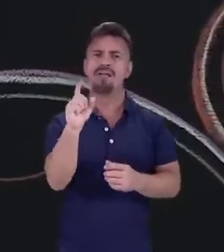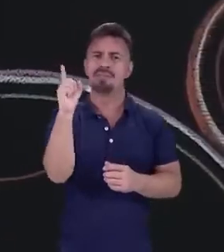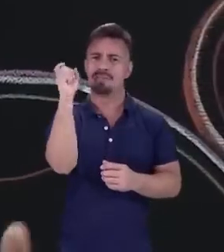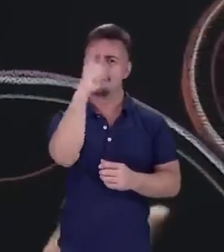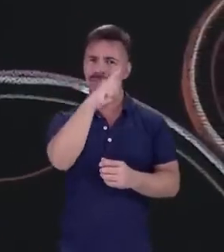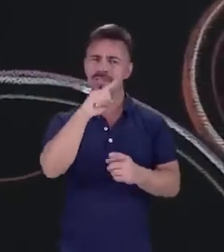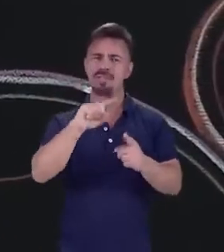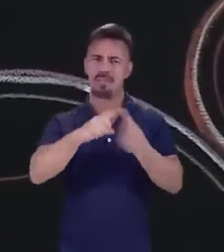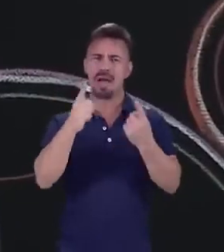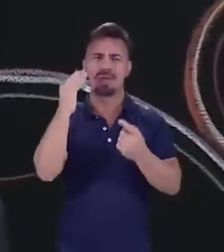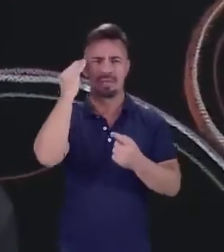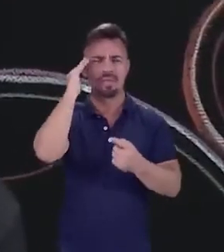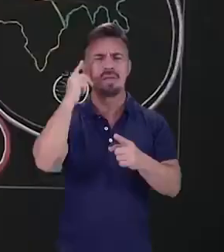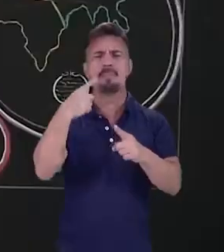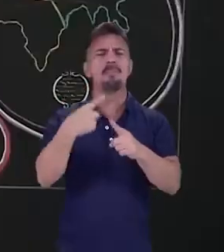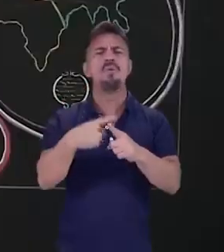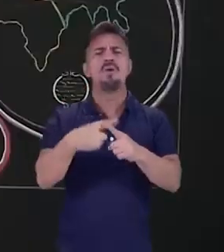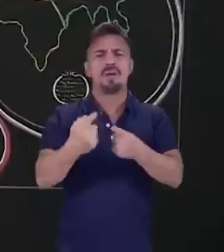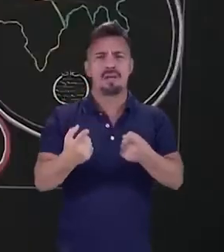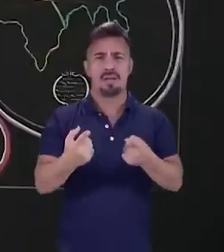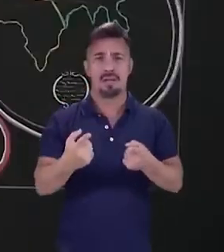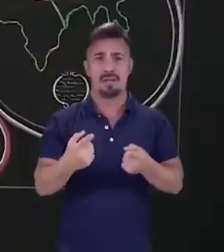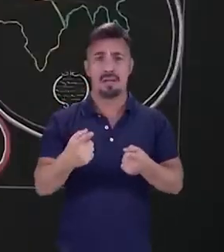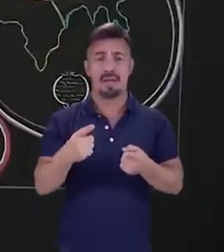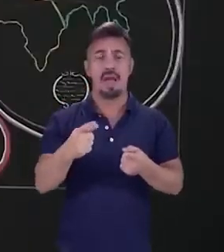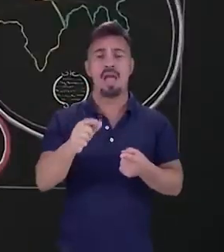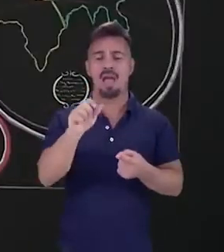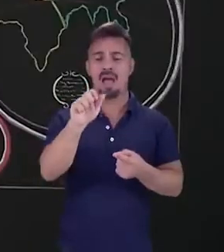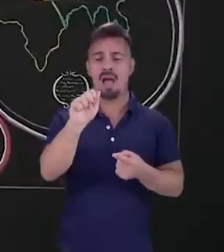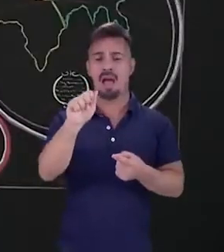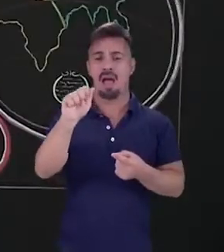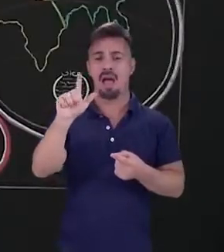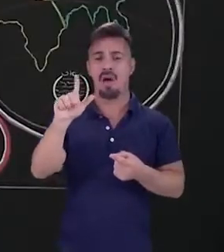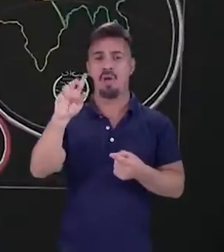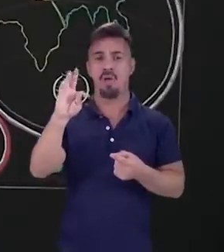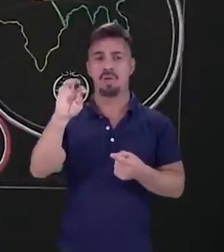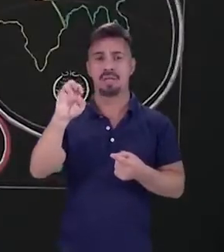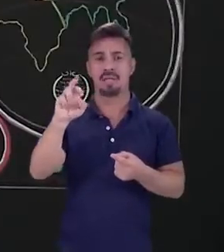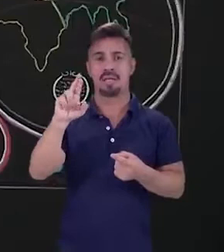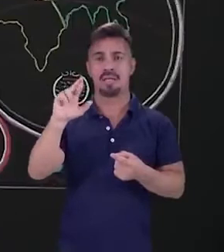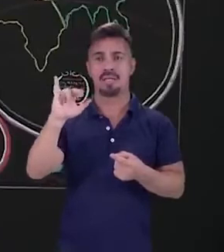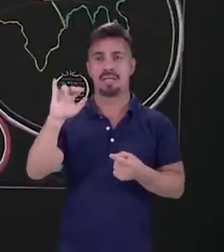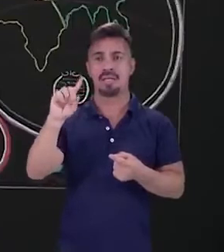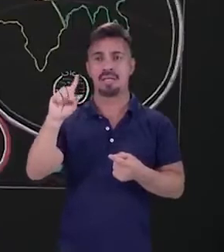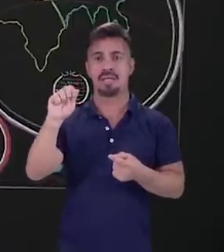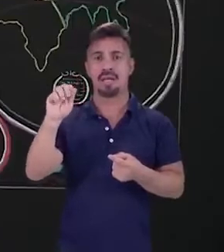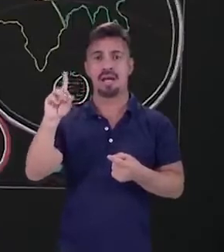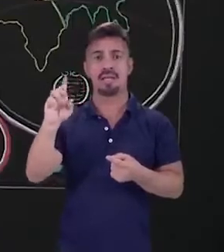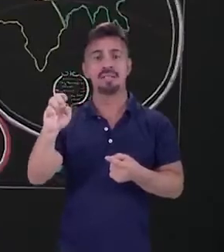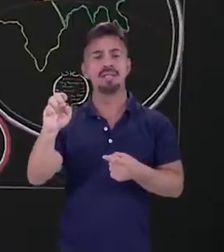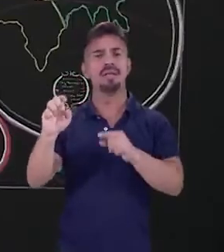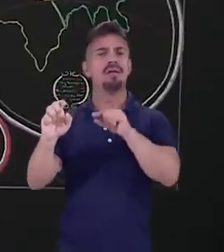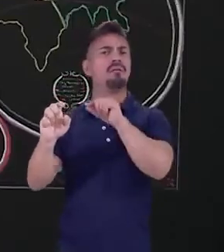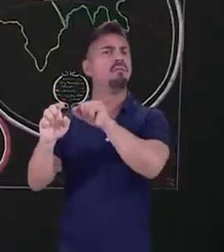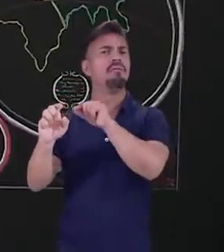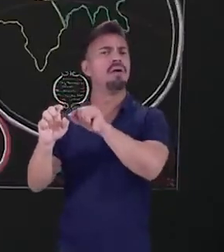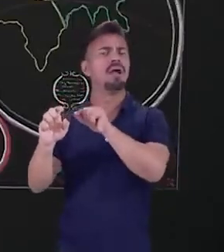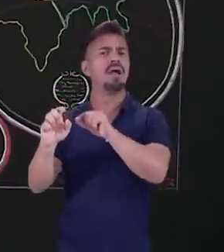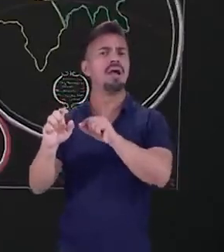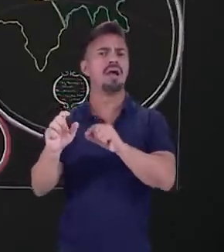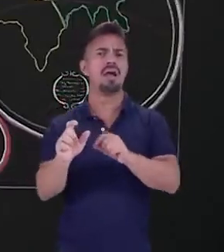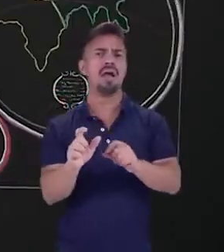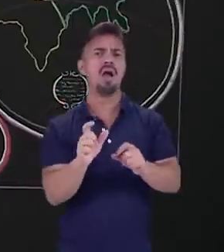vai entender e vai saber o porquê, que é a alteridade, ou seja, a relação, a gente se define muito na relação com aquele